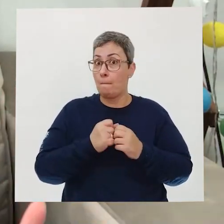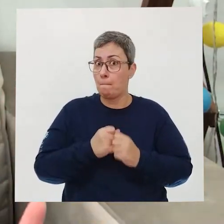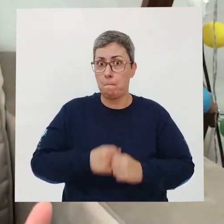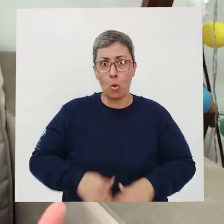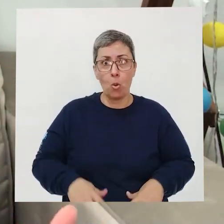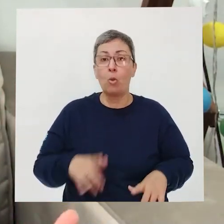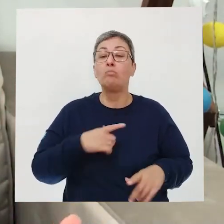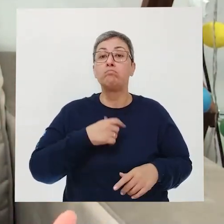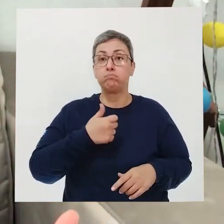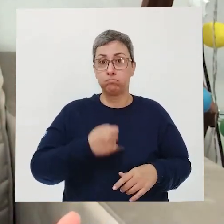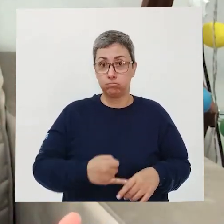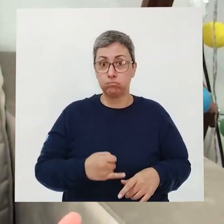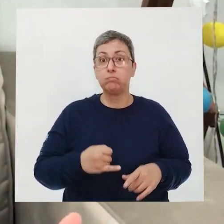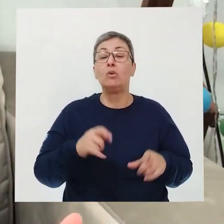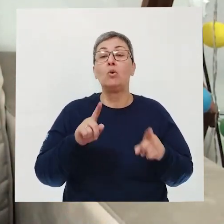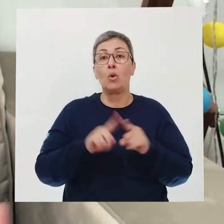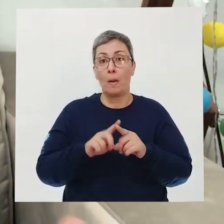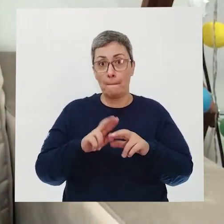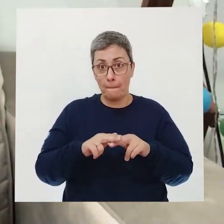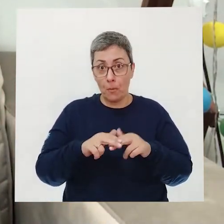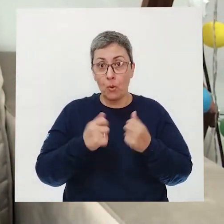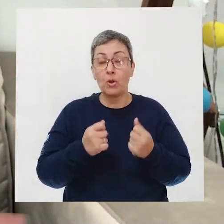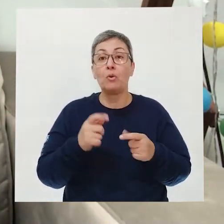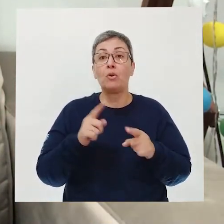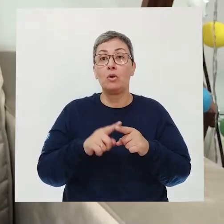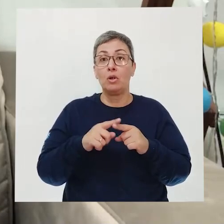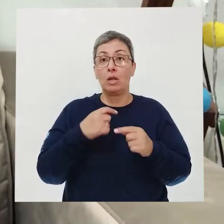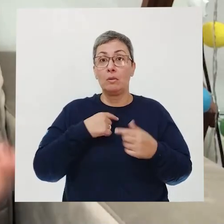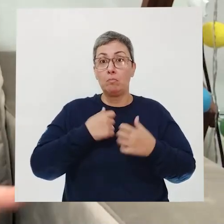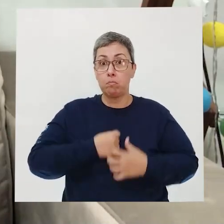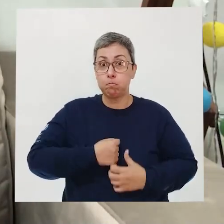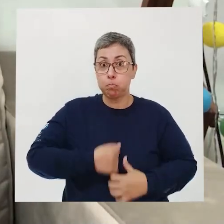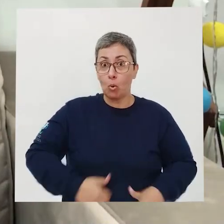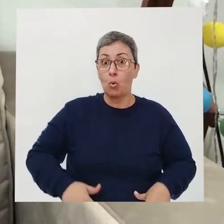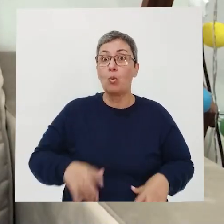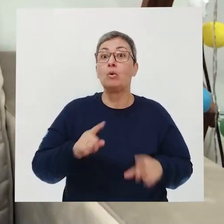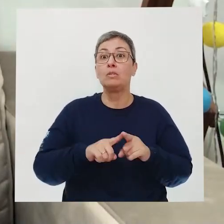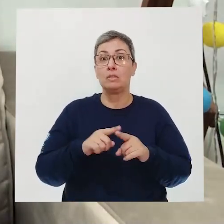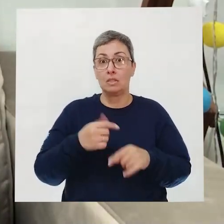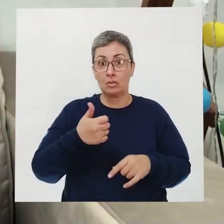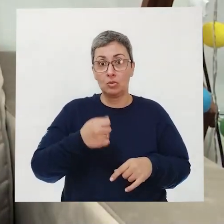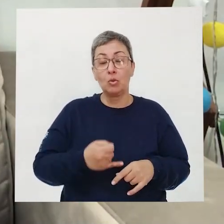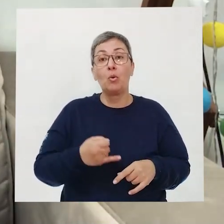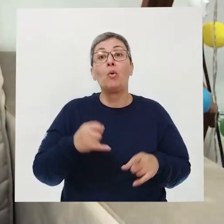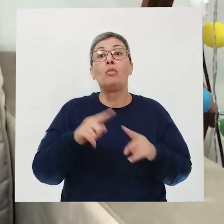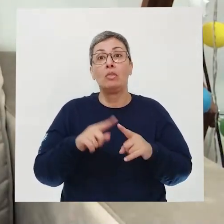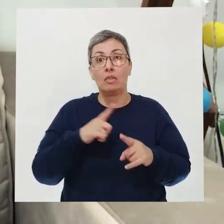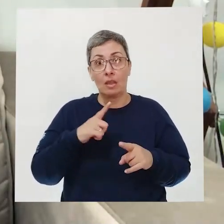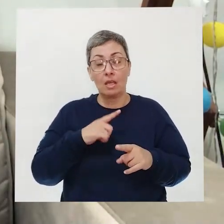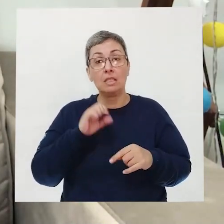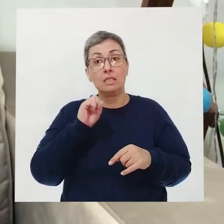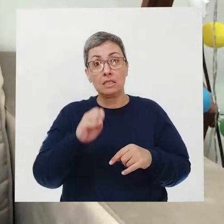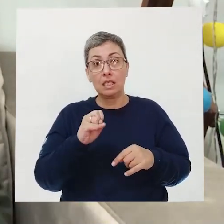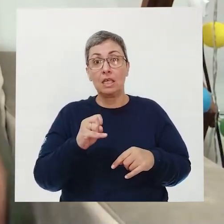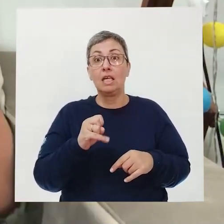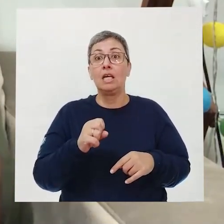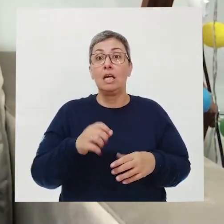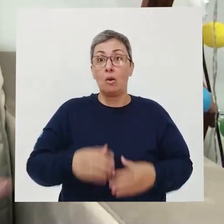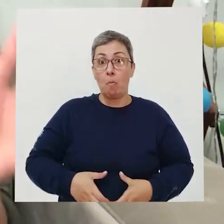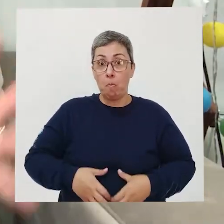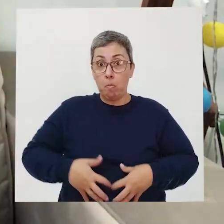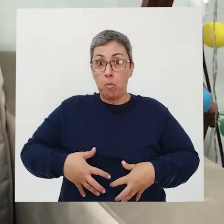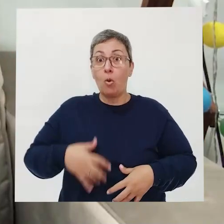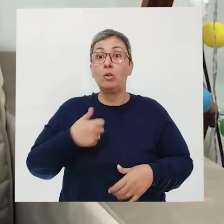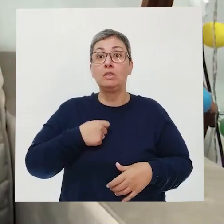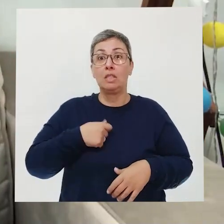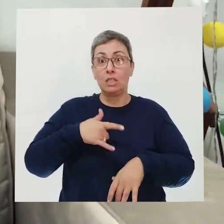tudo que está ali, que é por isso a origem da expressão me borrei de medo, né? E se tiver com a bexiga cheia, você